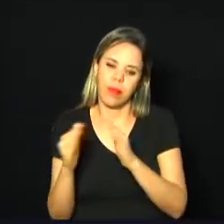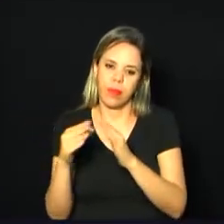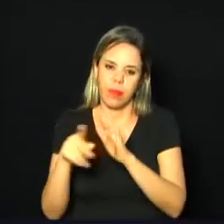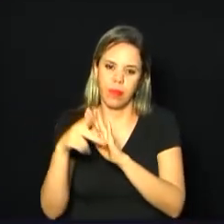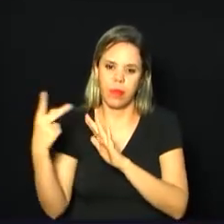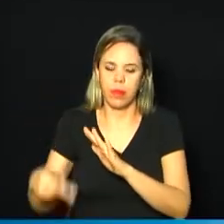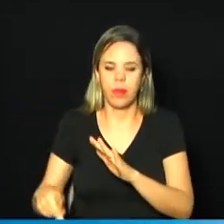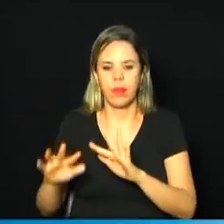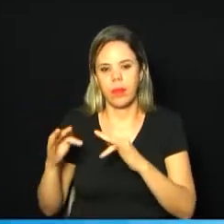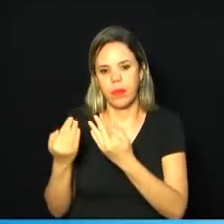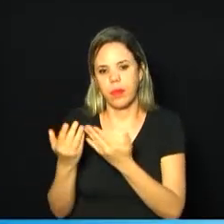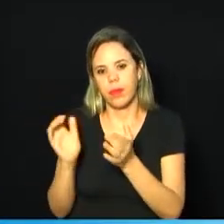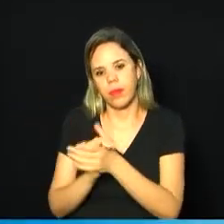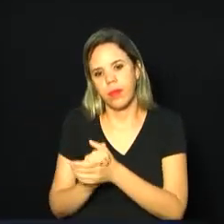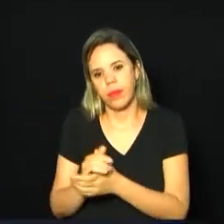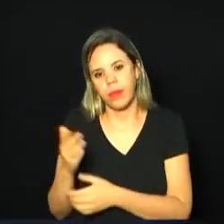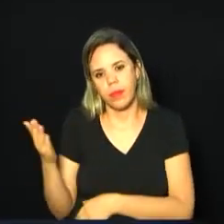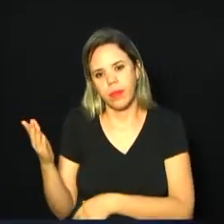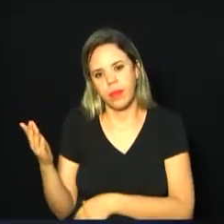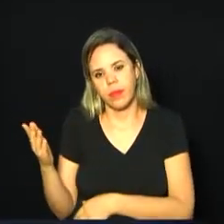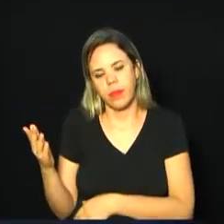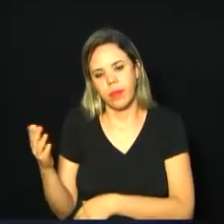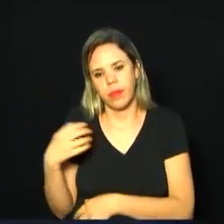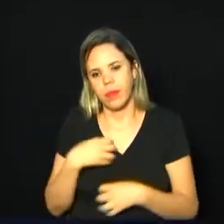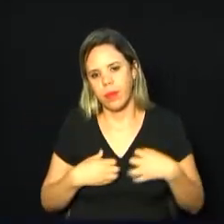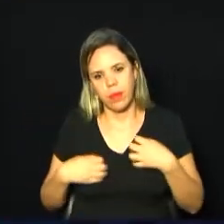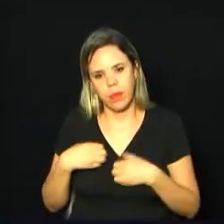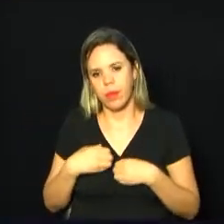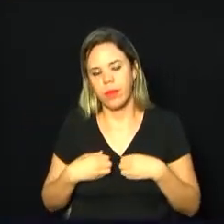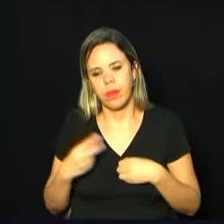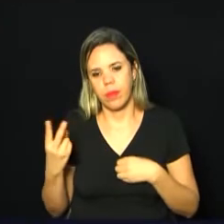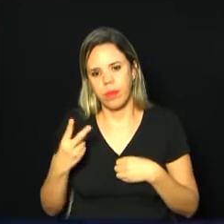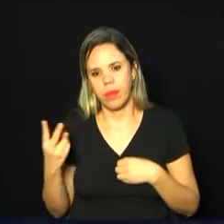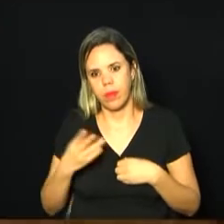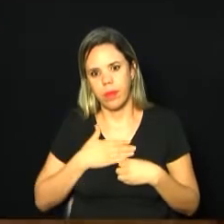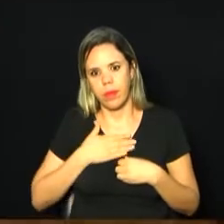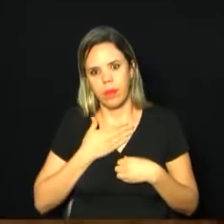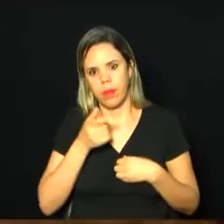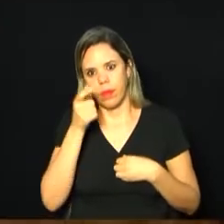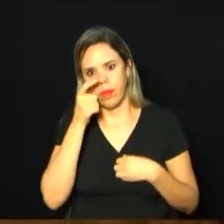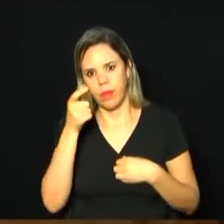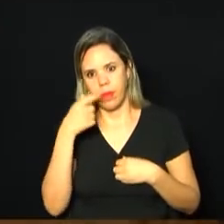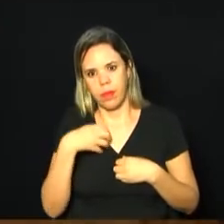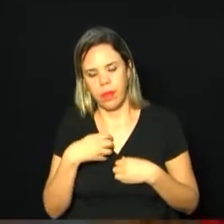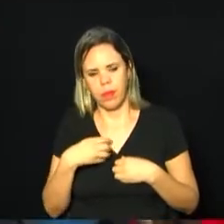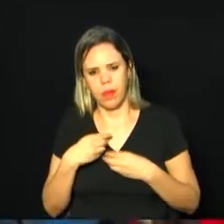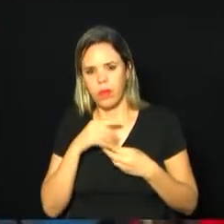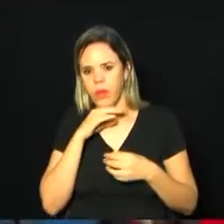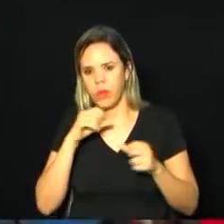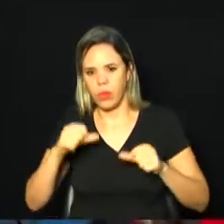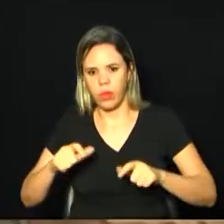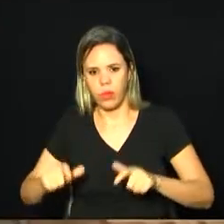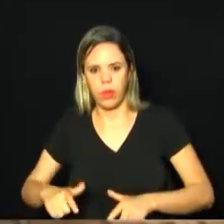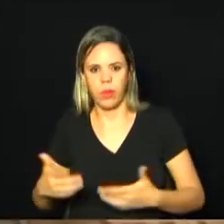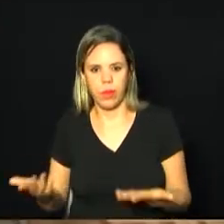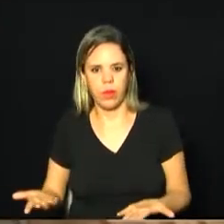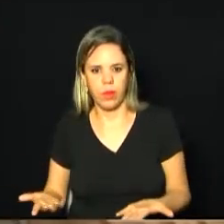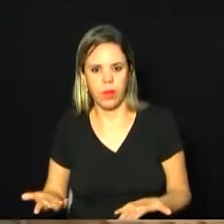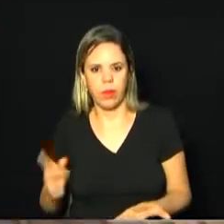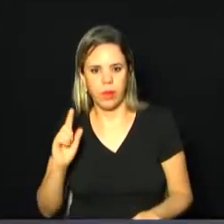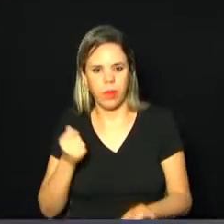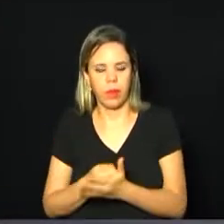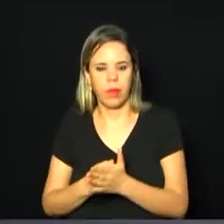herdada da esposa com relação a balada a dupla se surpreende com o estado degradante do local e